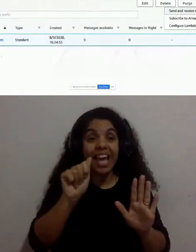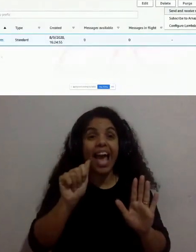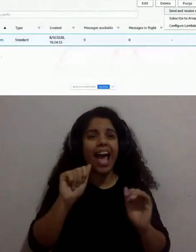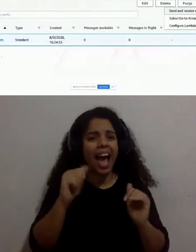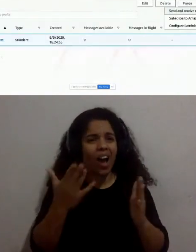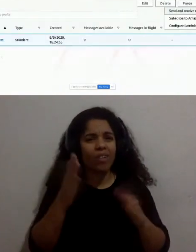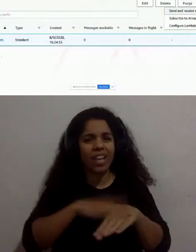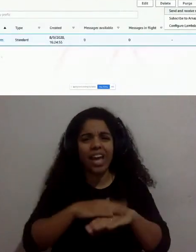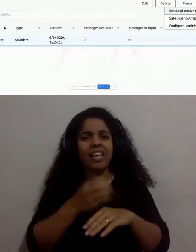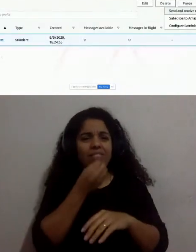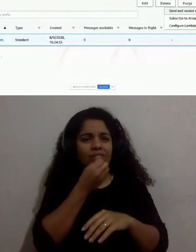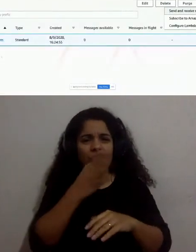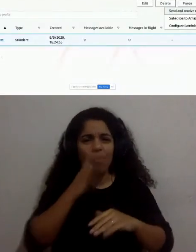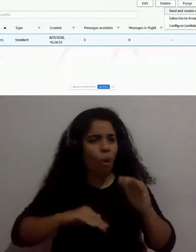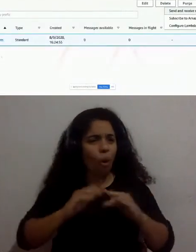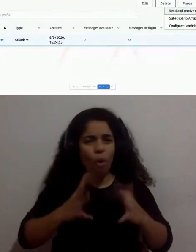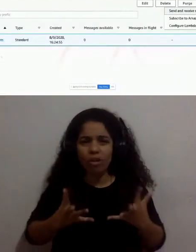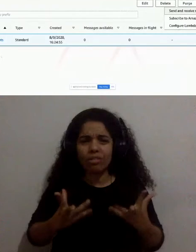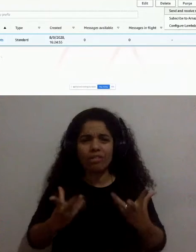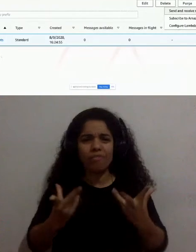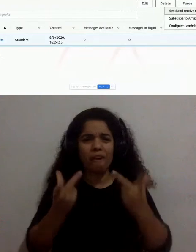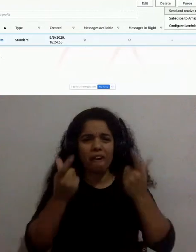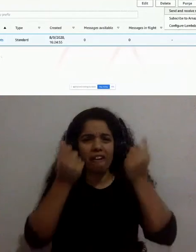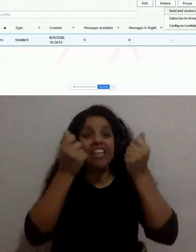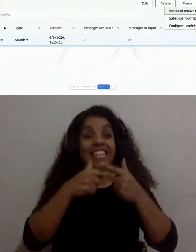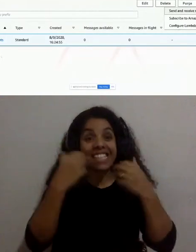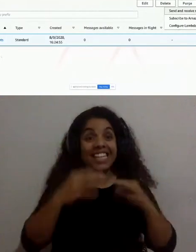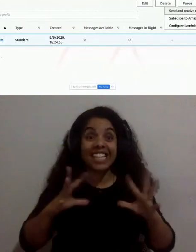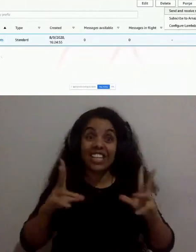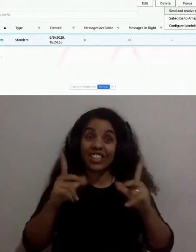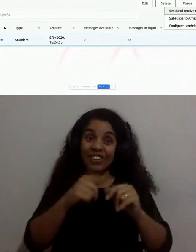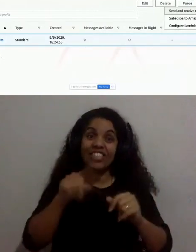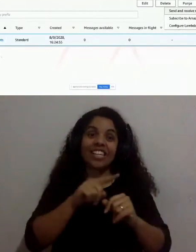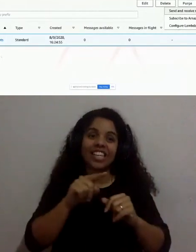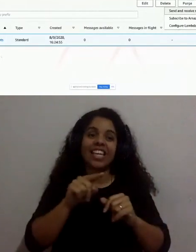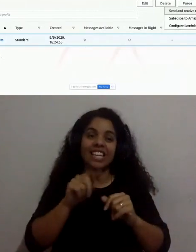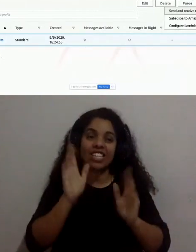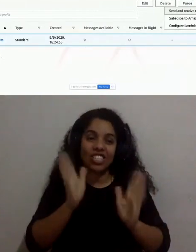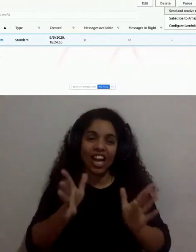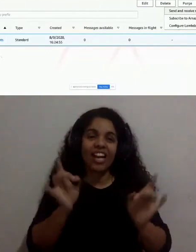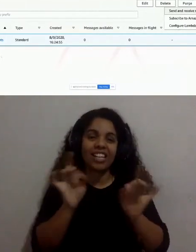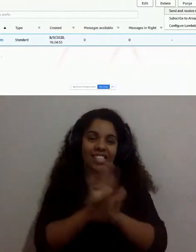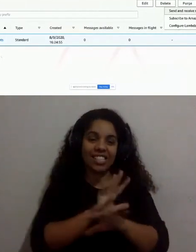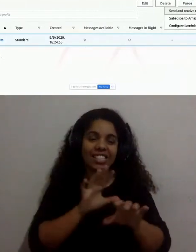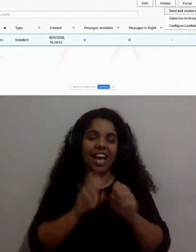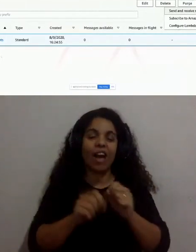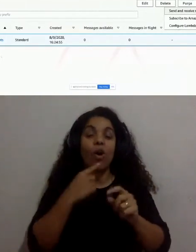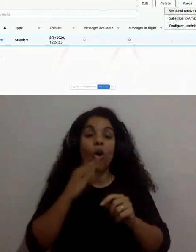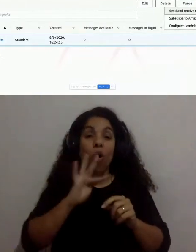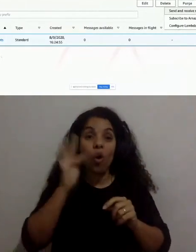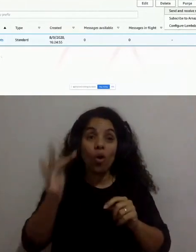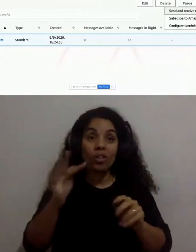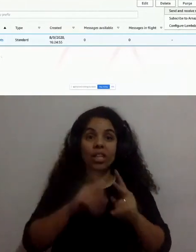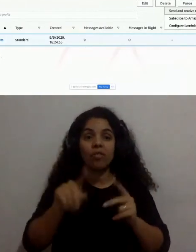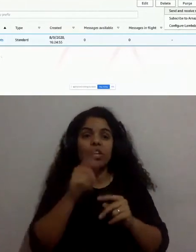um QA muito bom. Tenho certeza que todos aqui são ou o serão. Você consegue fazer alguns